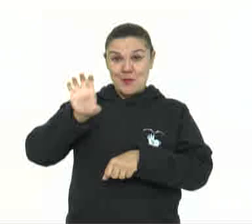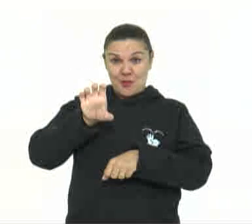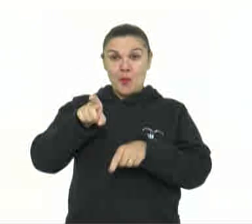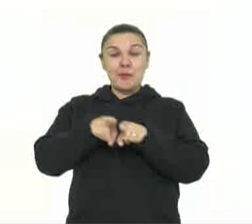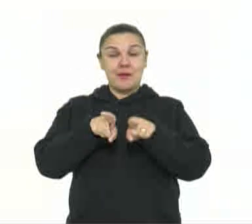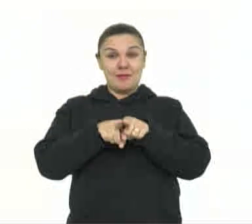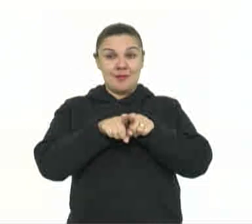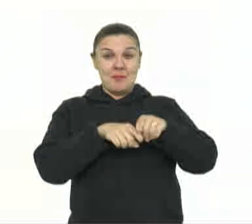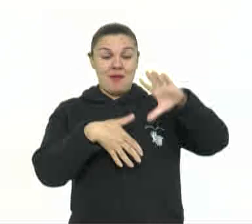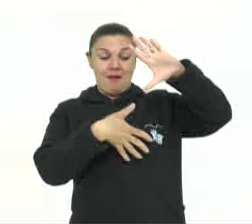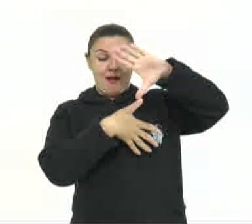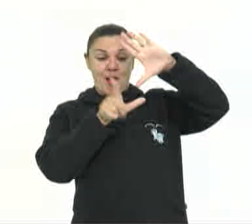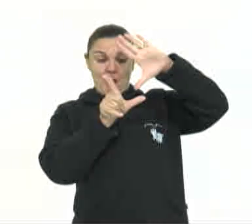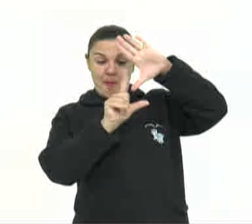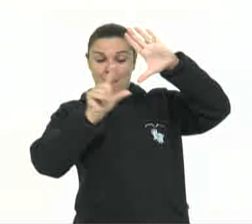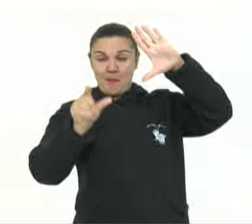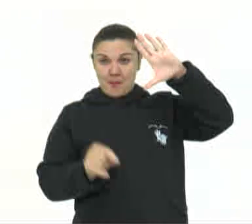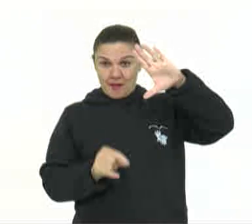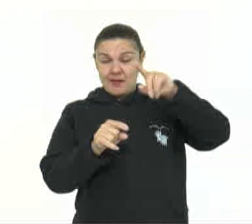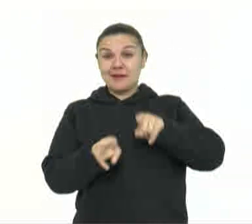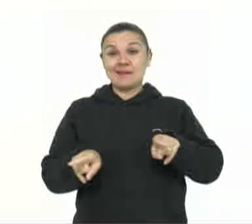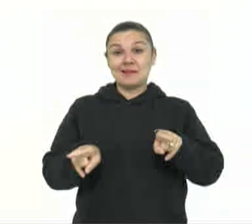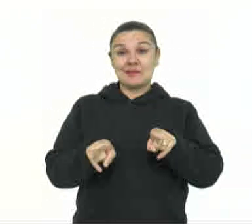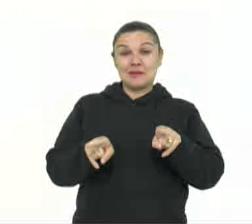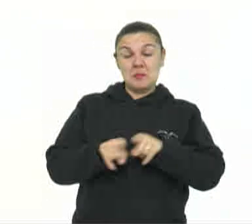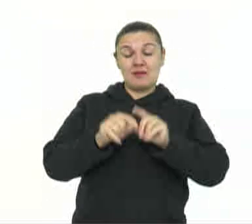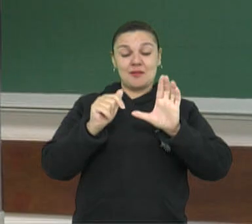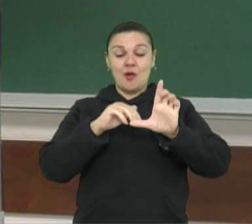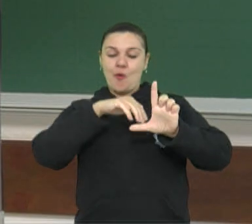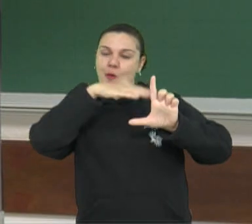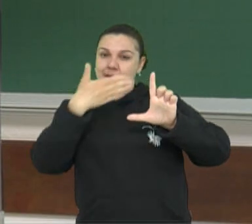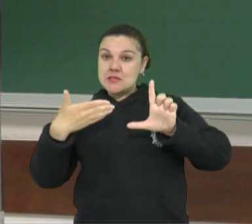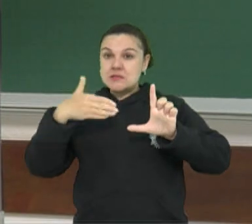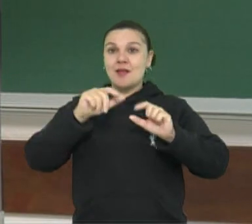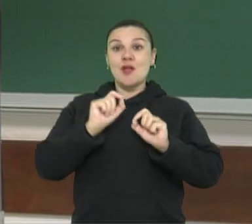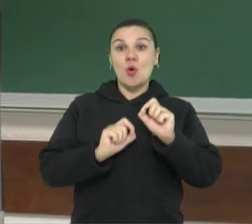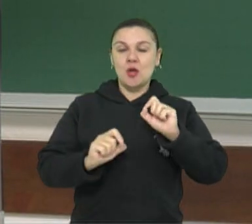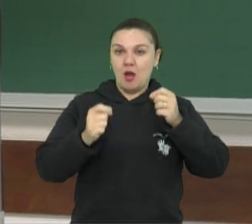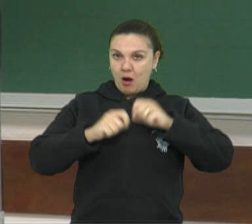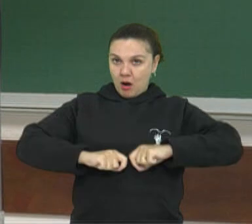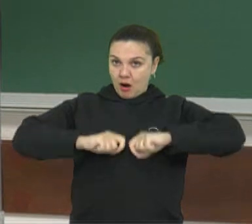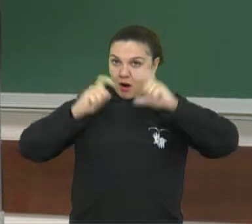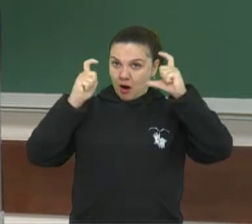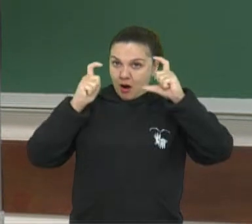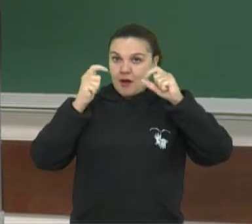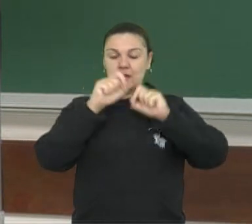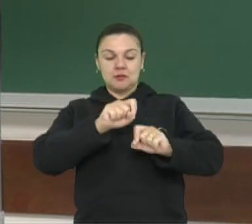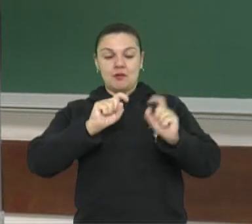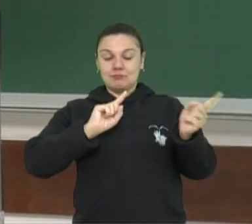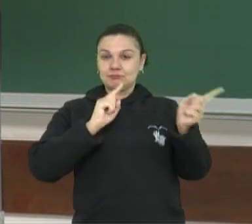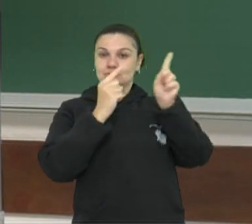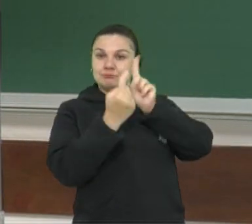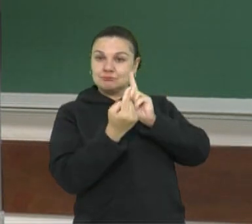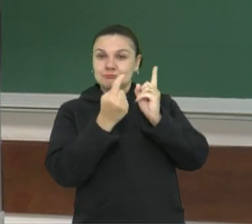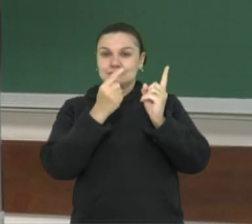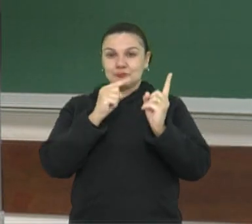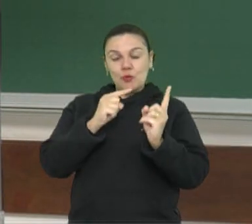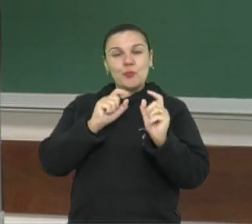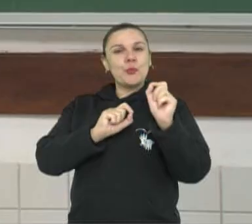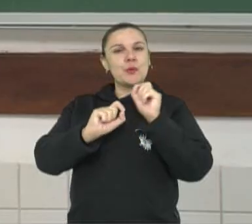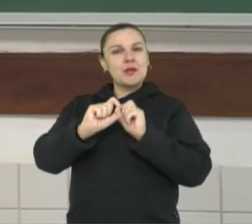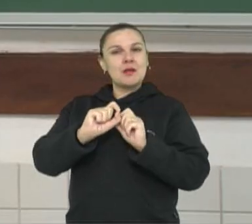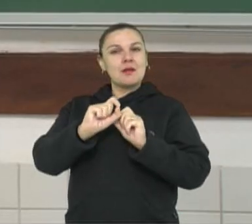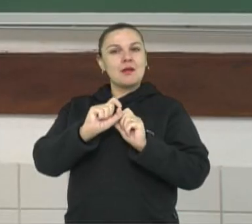na América Latina. A estética é extravagante e mostra aquela dualidade, né?